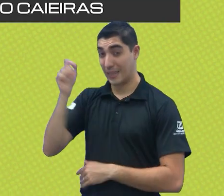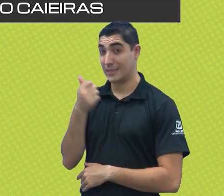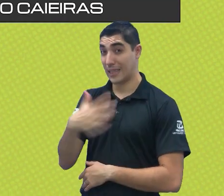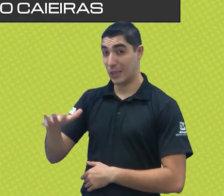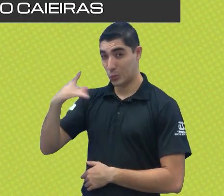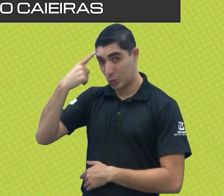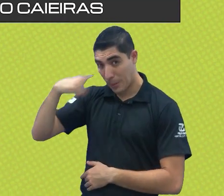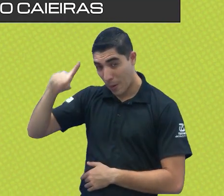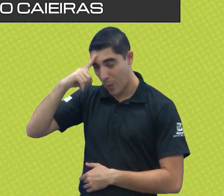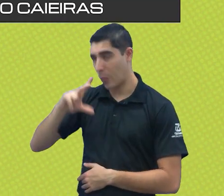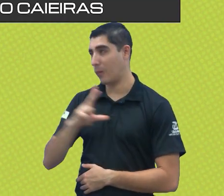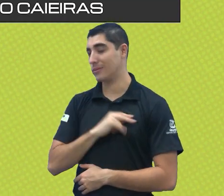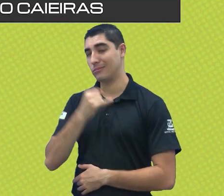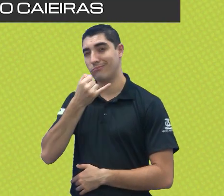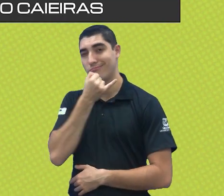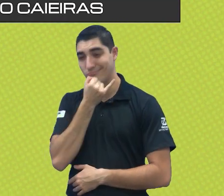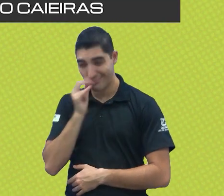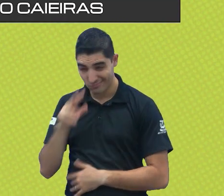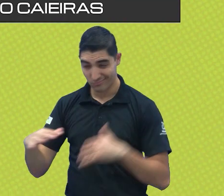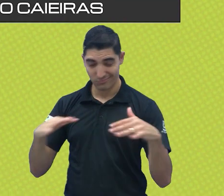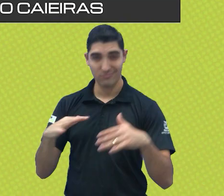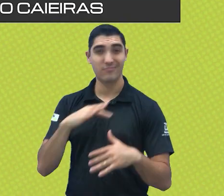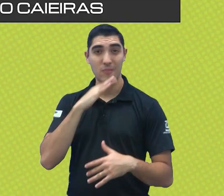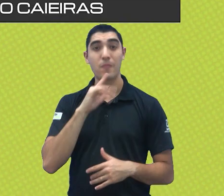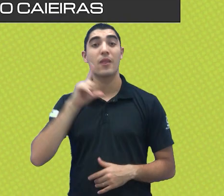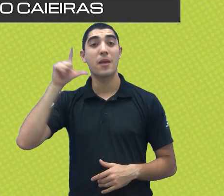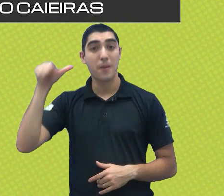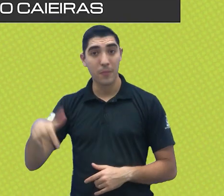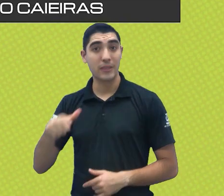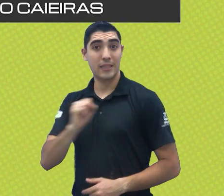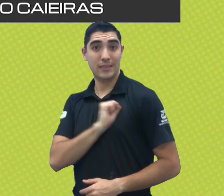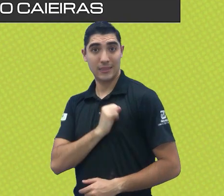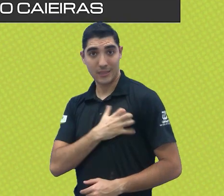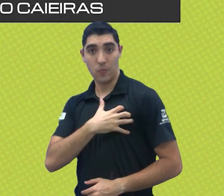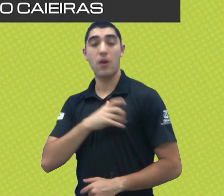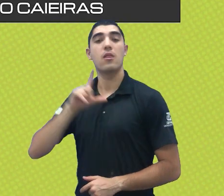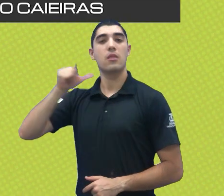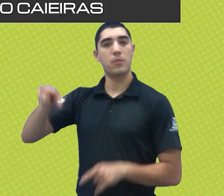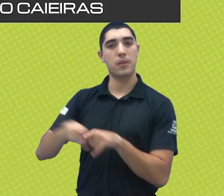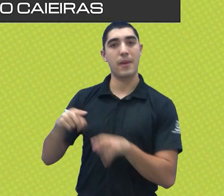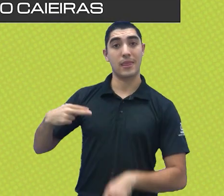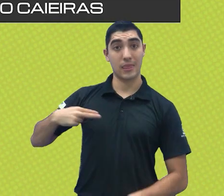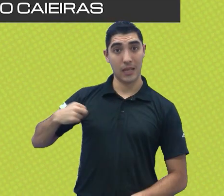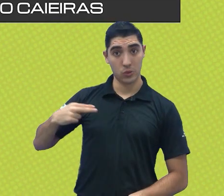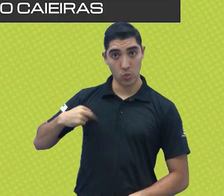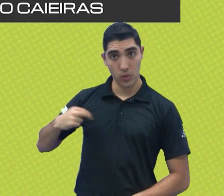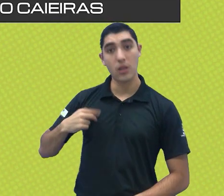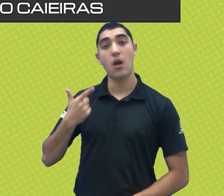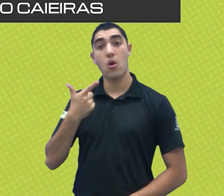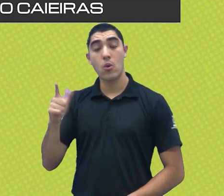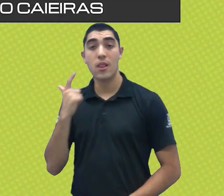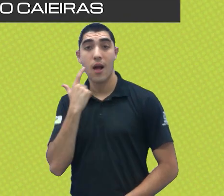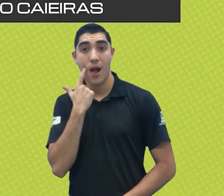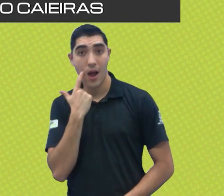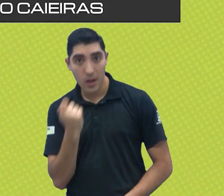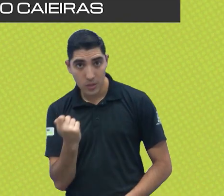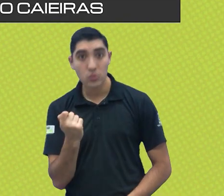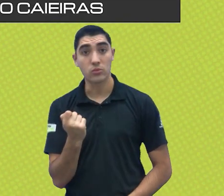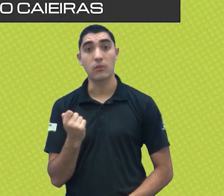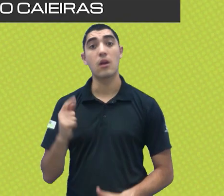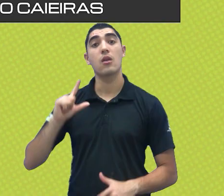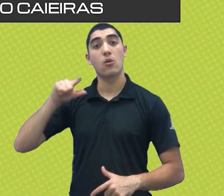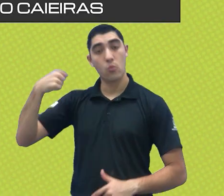hein? Joseense recebe o São Caetano, sai para enfrentar o Nacional, depois recebe o Araçatuba, depois sai para enfrentar